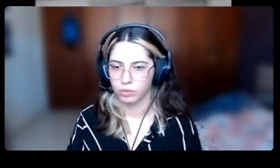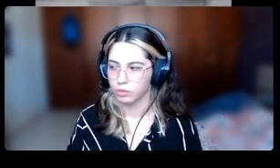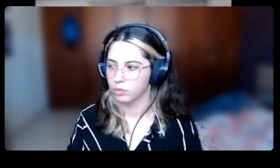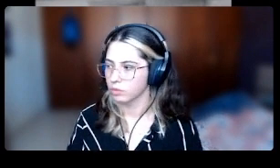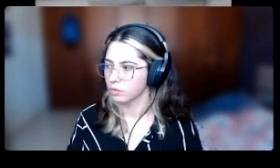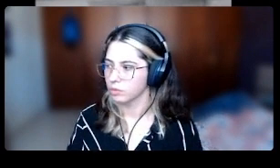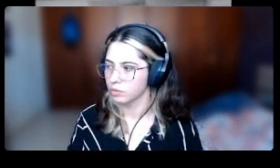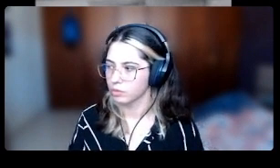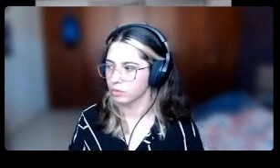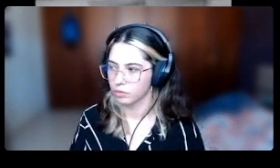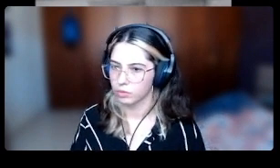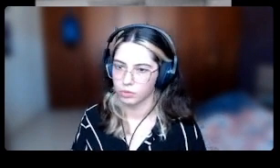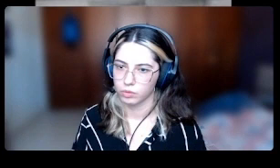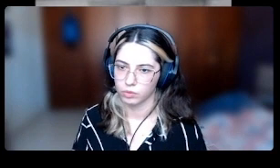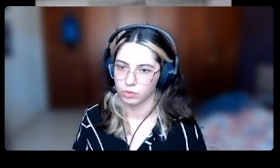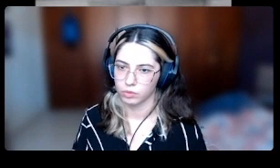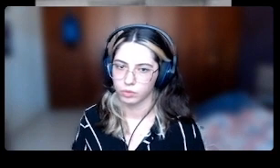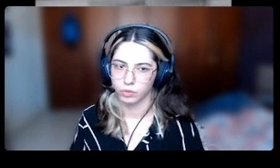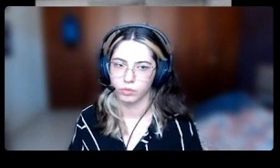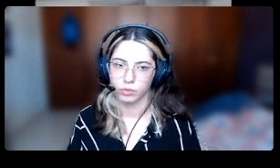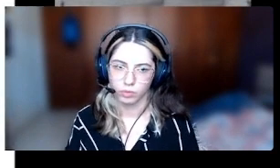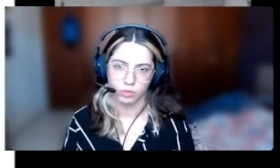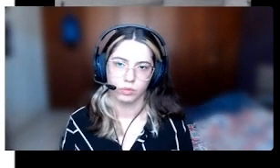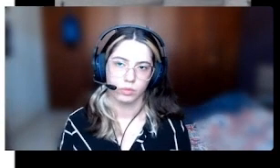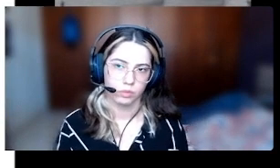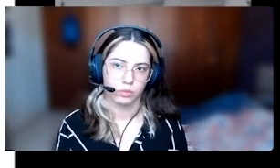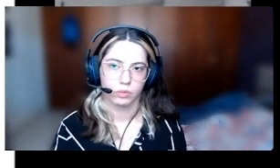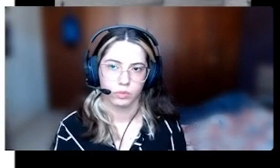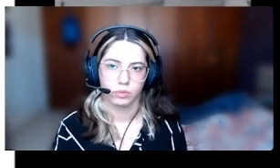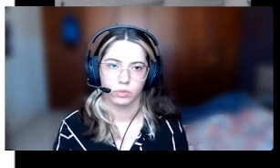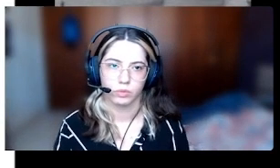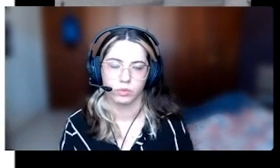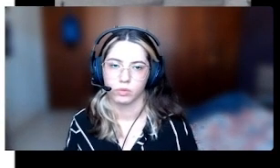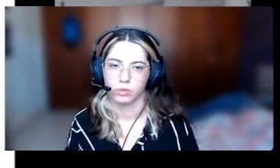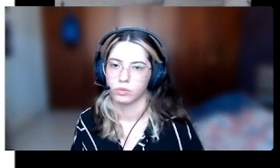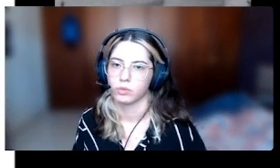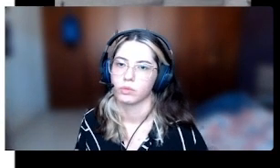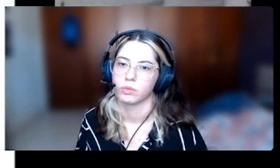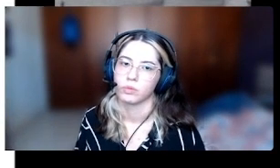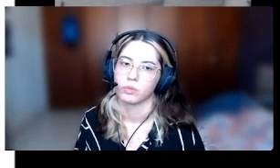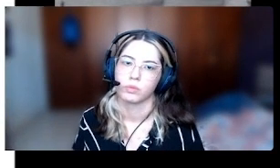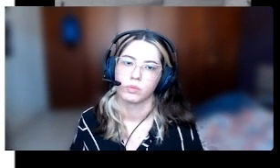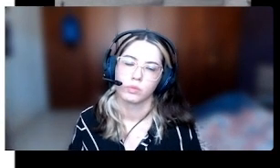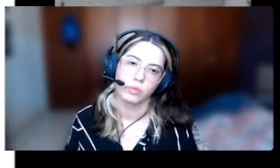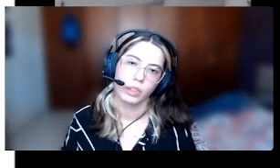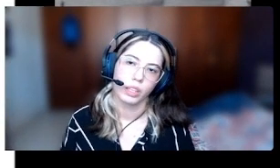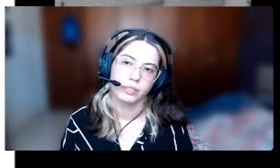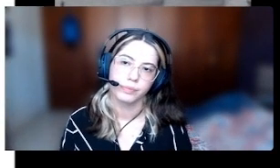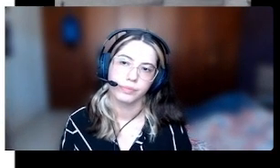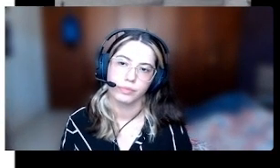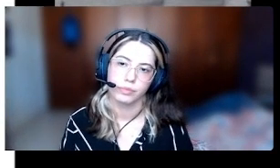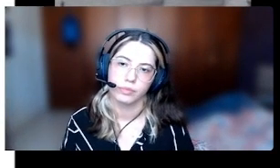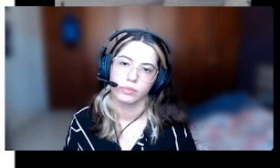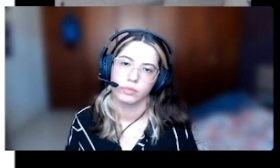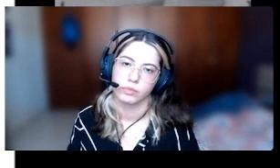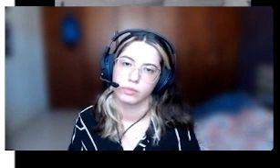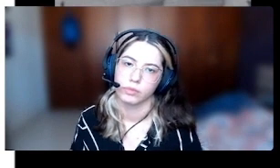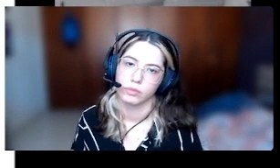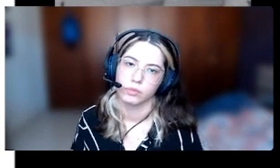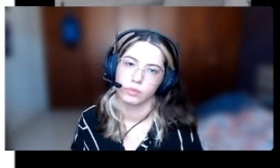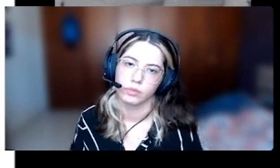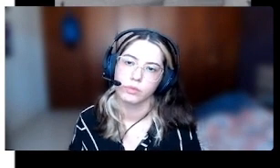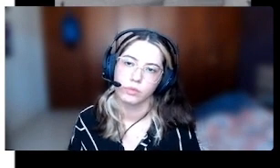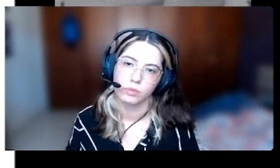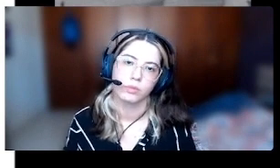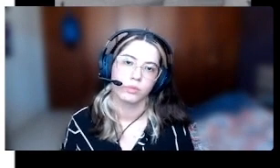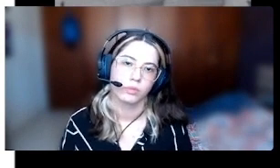da tração normal e cisalhamento na linha de cola. Então, a gente pode concluir que a pesquisa mostrou que os adesivos podem ser usados sim para a confecção